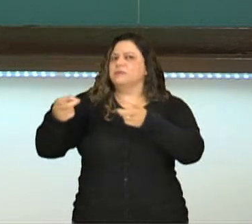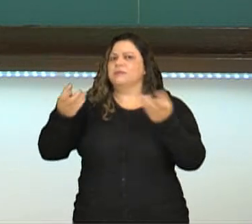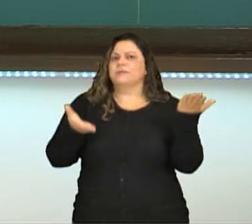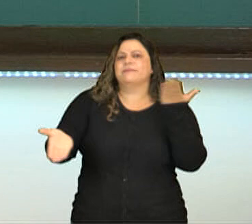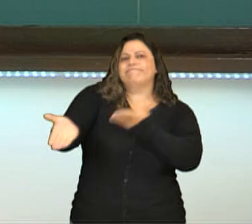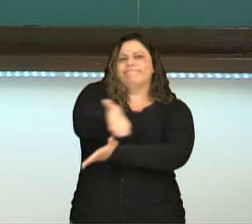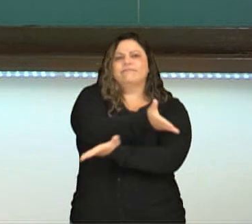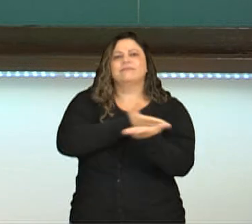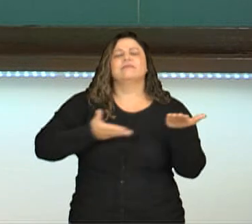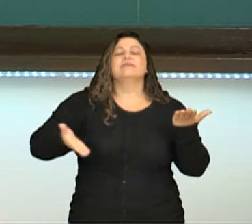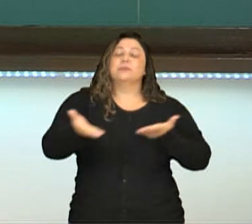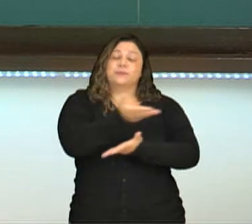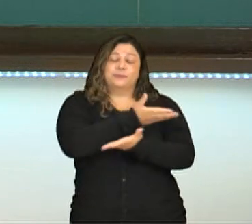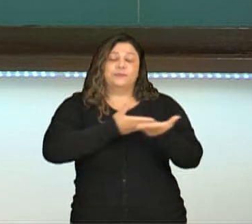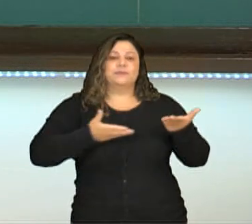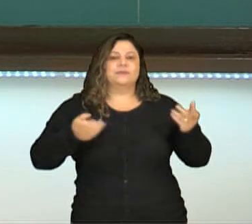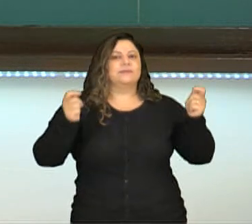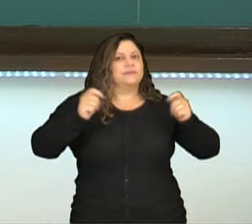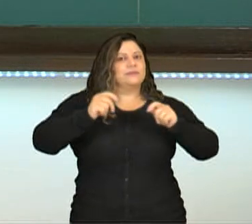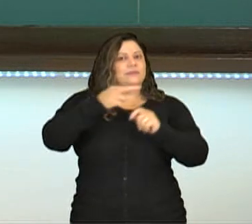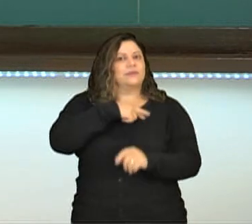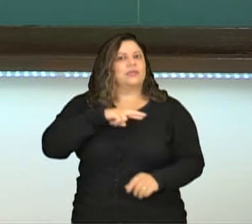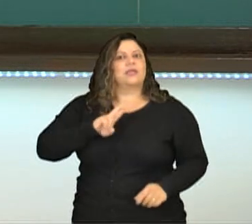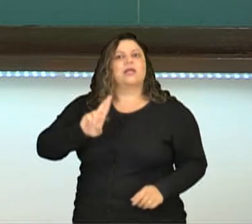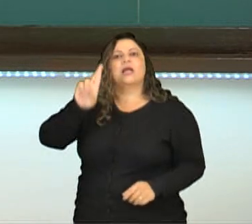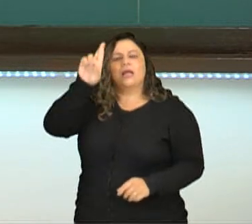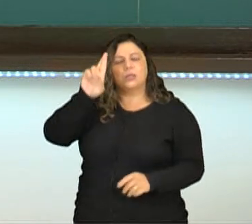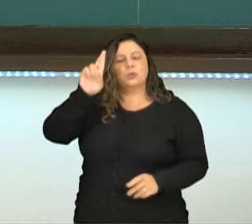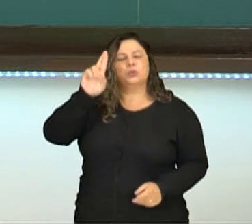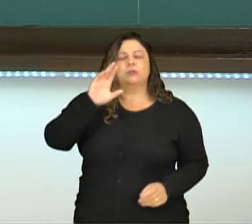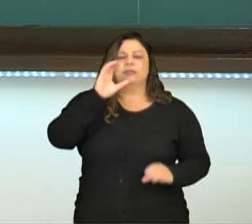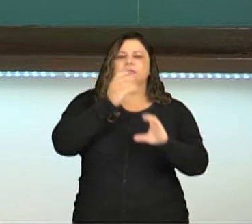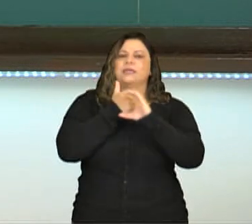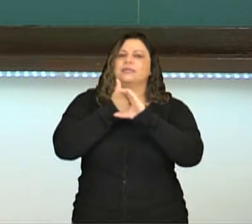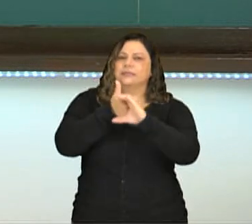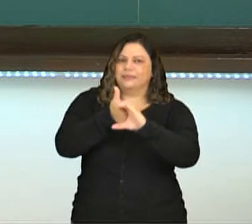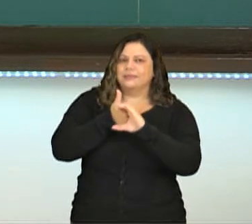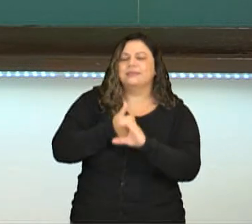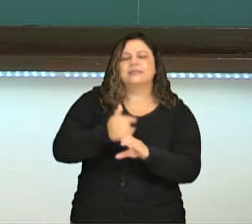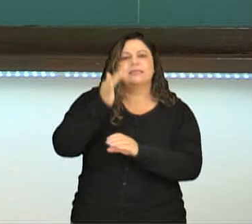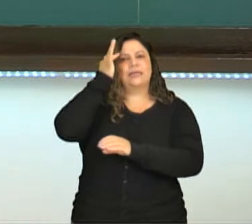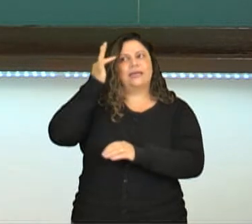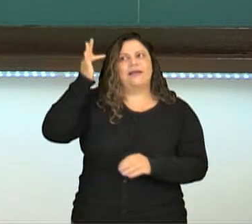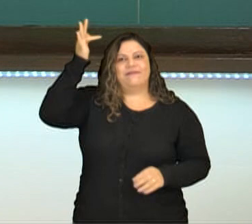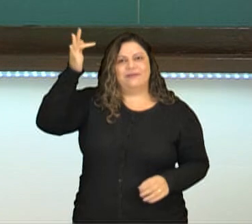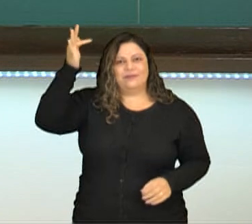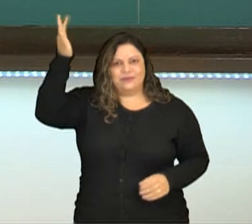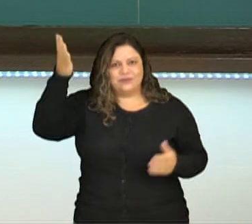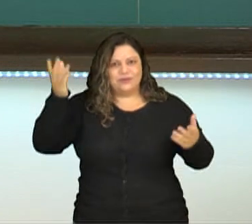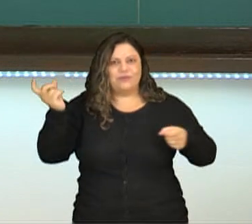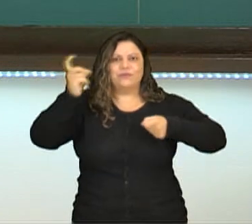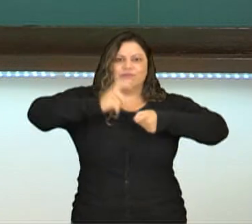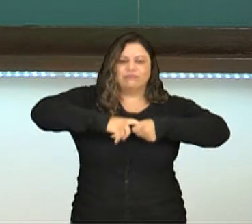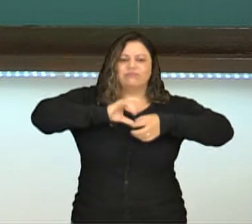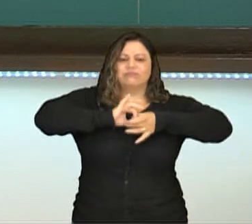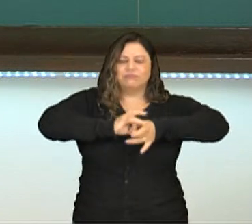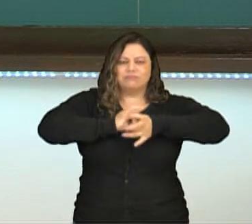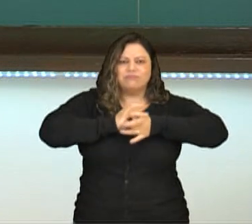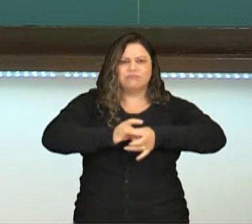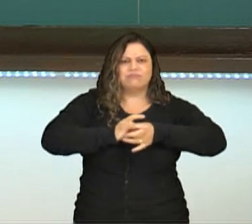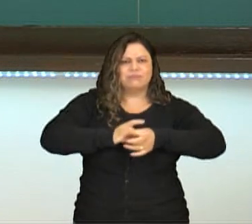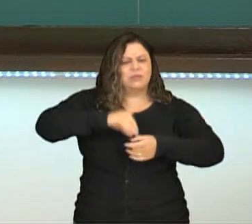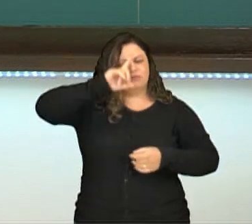muito forte entre a religiosidade cristã e a filosofia. E isso vai ser decisivo para a